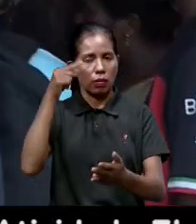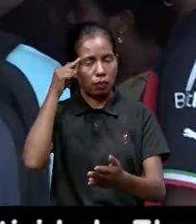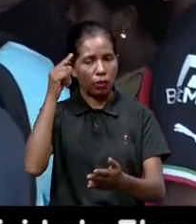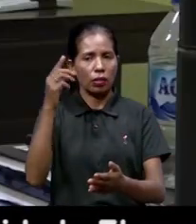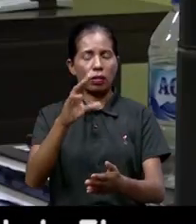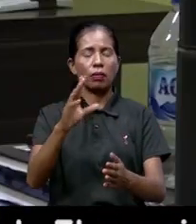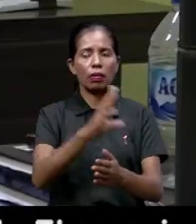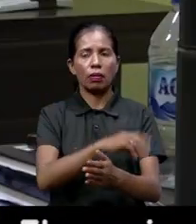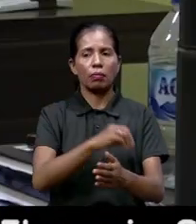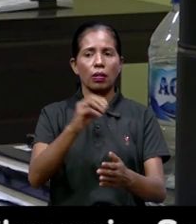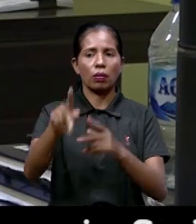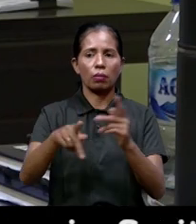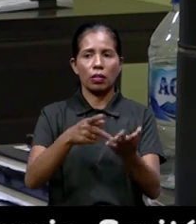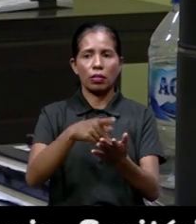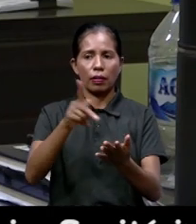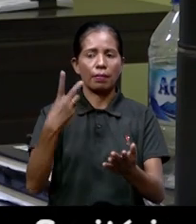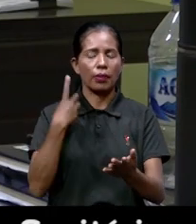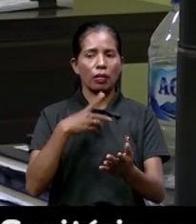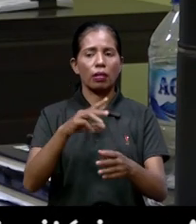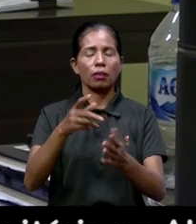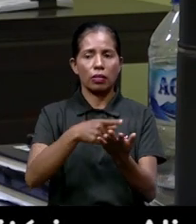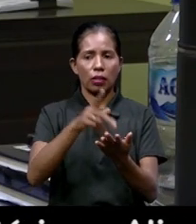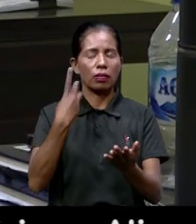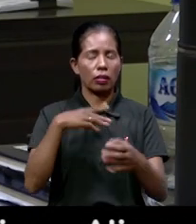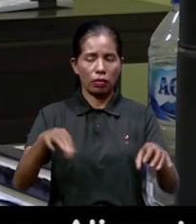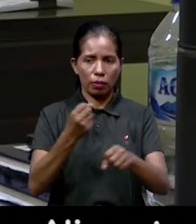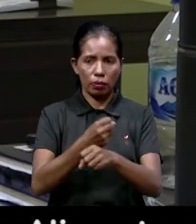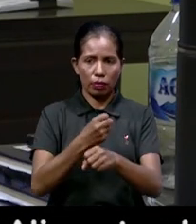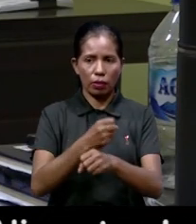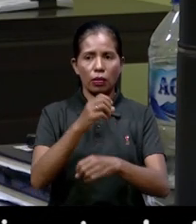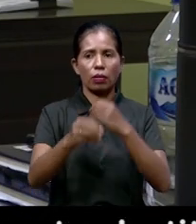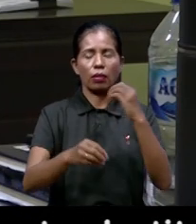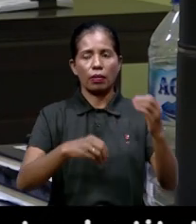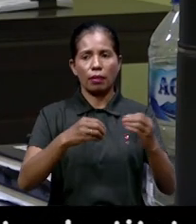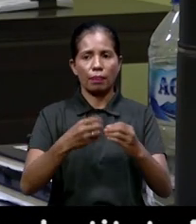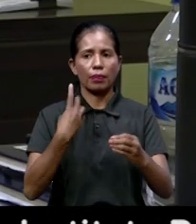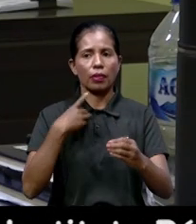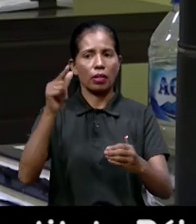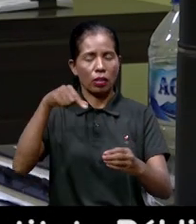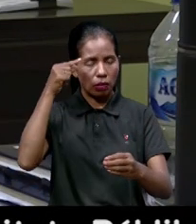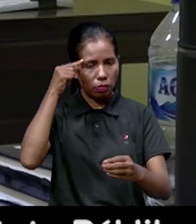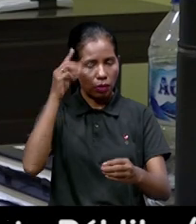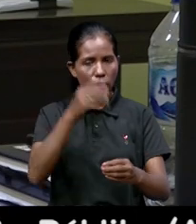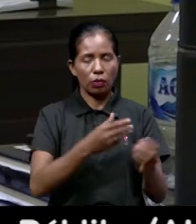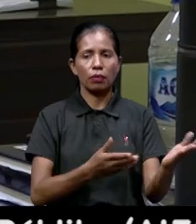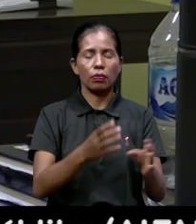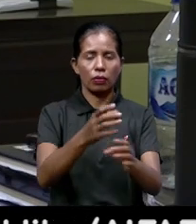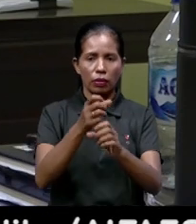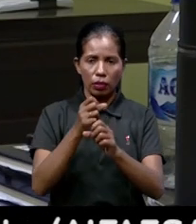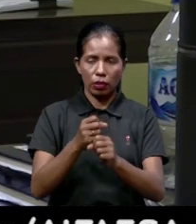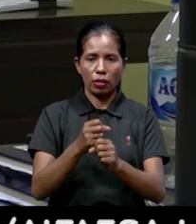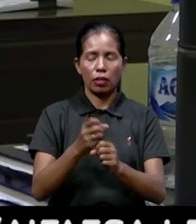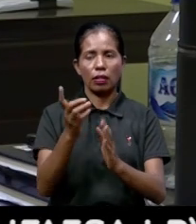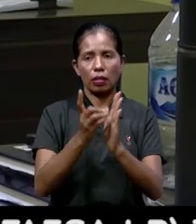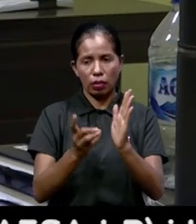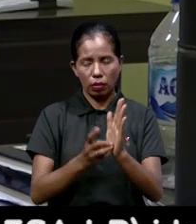vai pagamento, está esforçando para selo tamba, ne questões e o governo levanta ona tamba